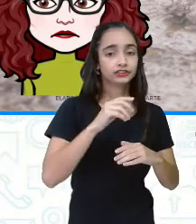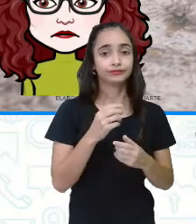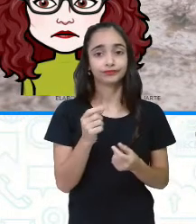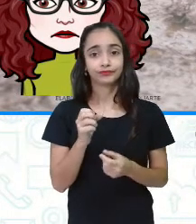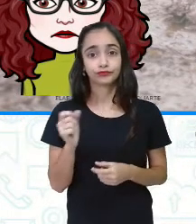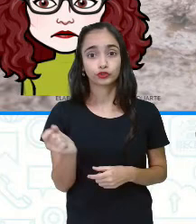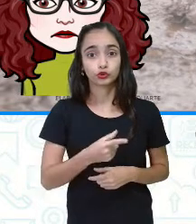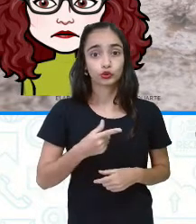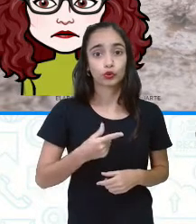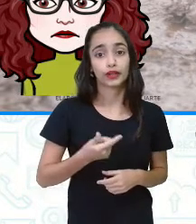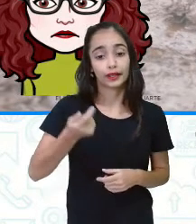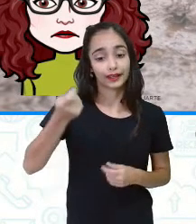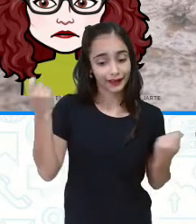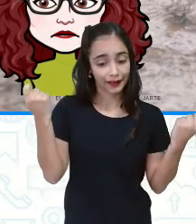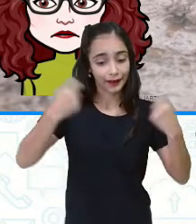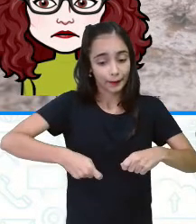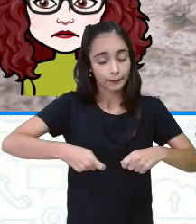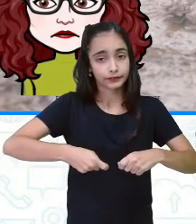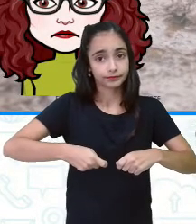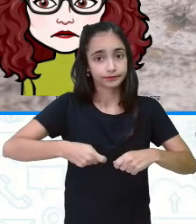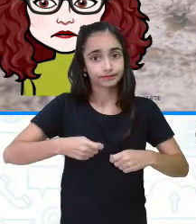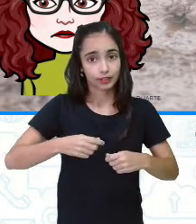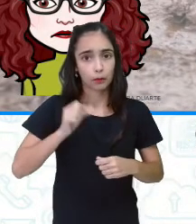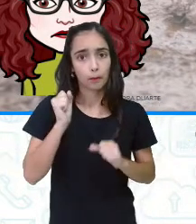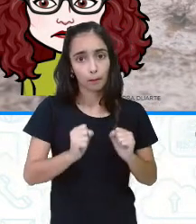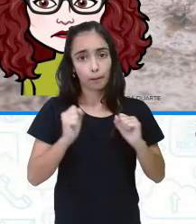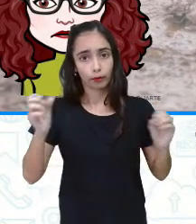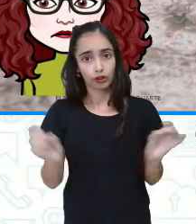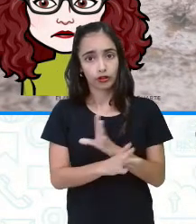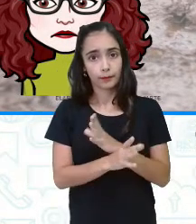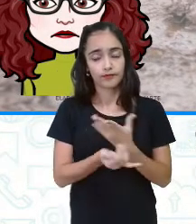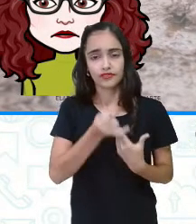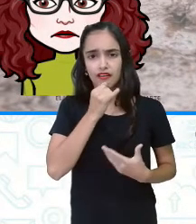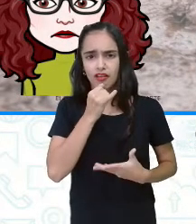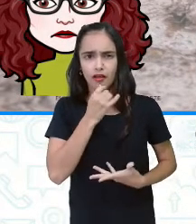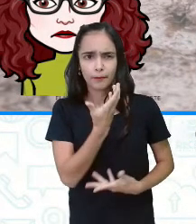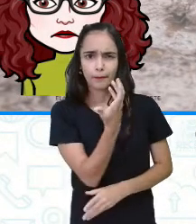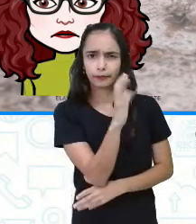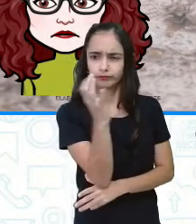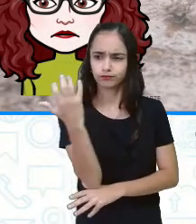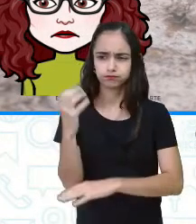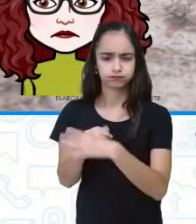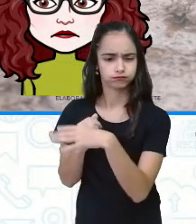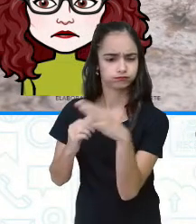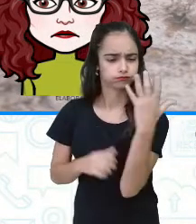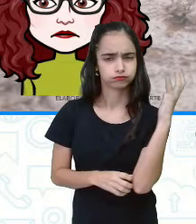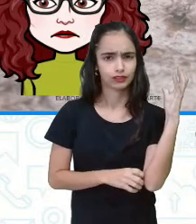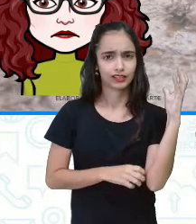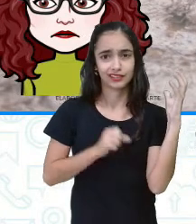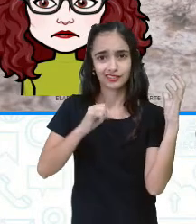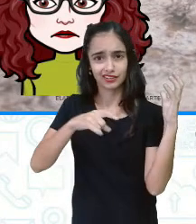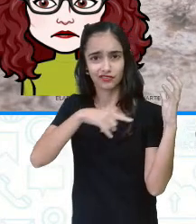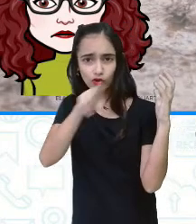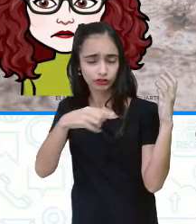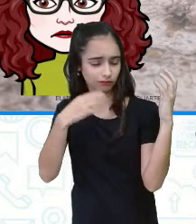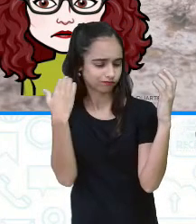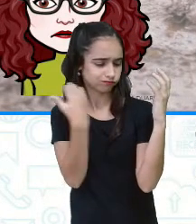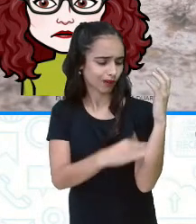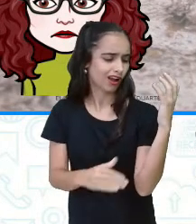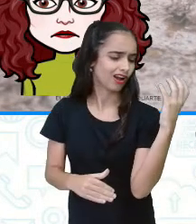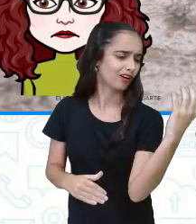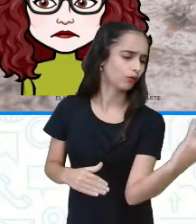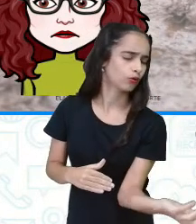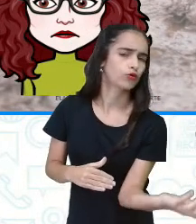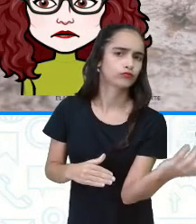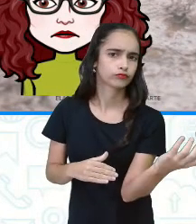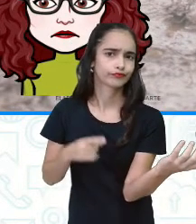Isso. Você vê um exemplo clássico disso, são as plantas, né? Sim. A natureza. Se você está sempre cortando aquelas árvores, um dia você vai